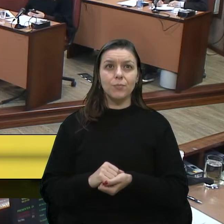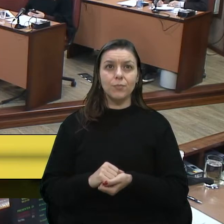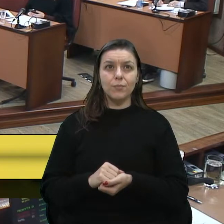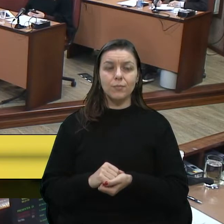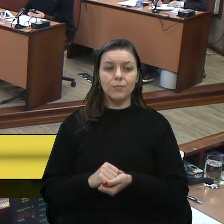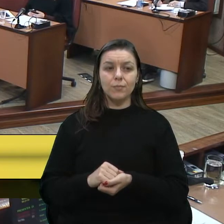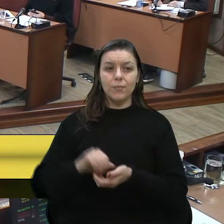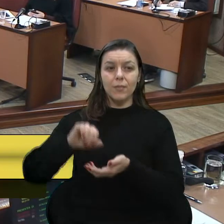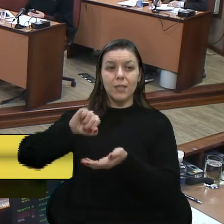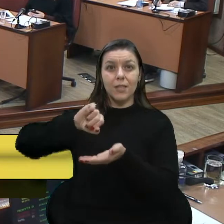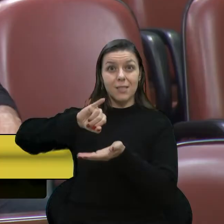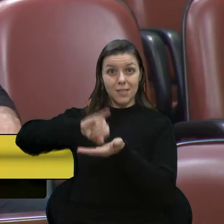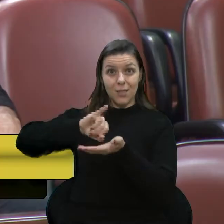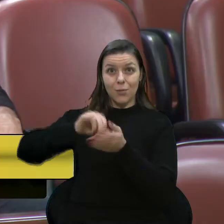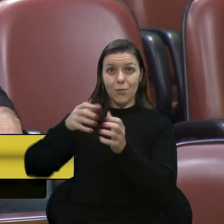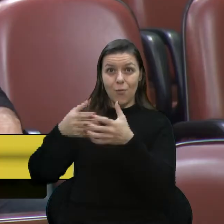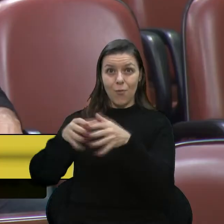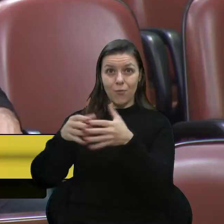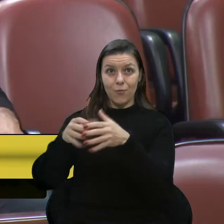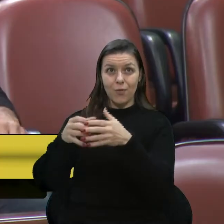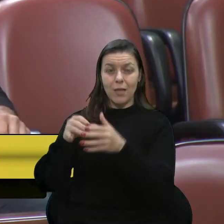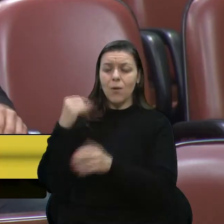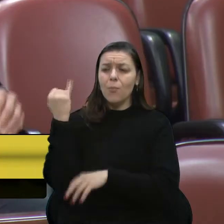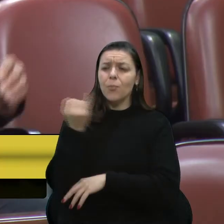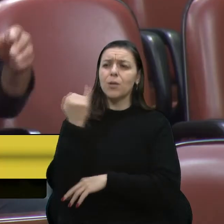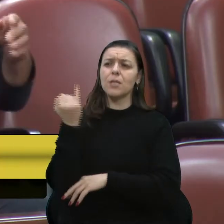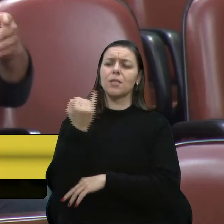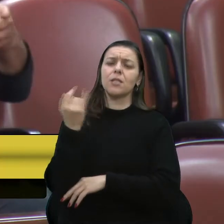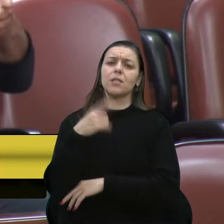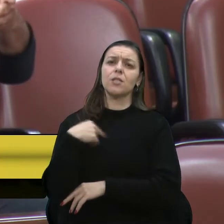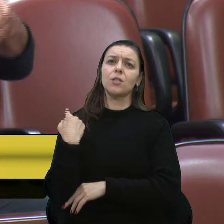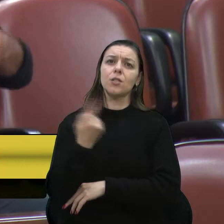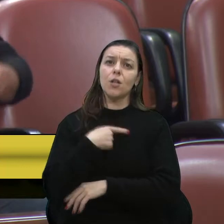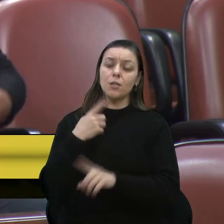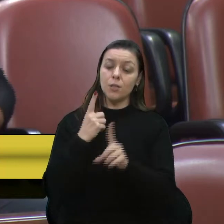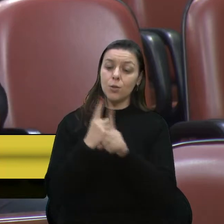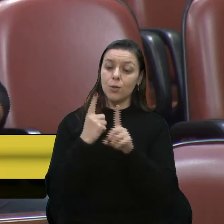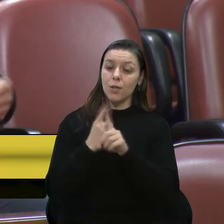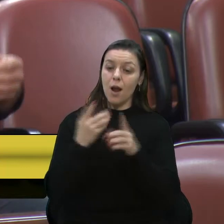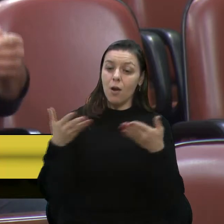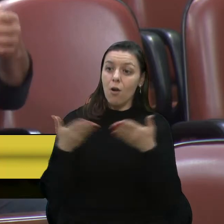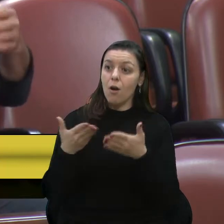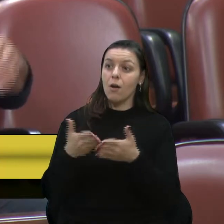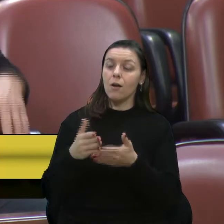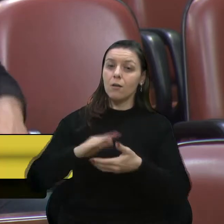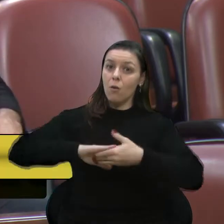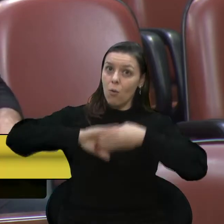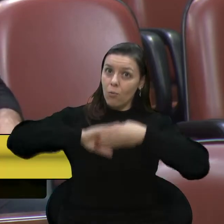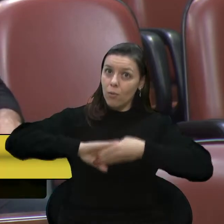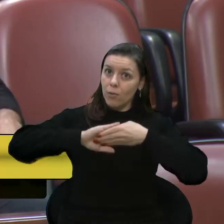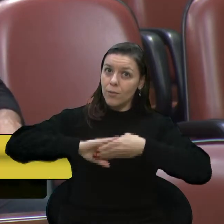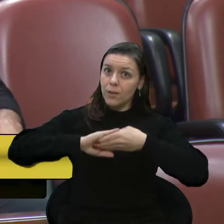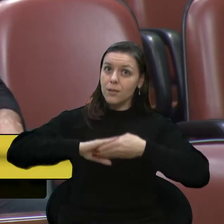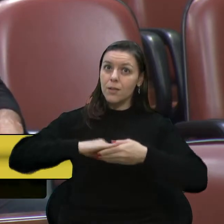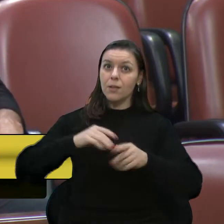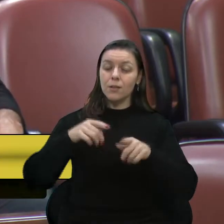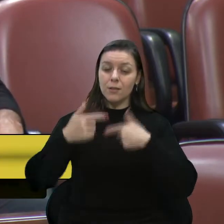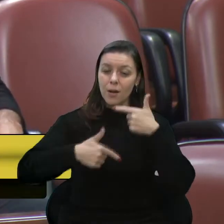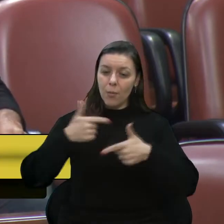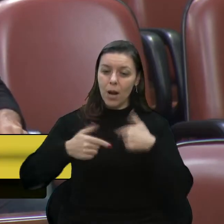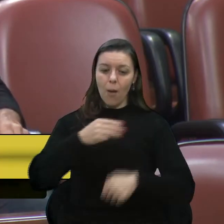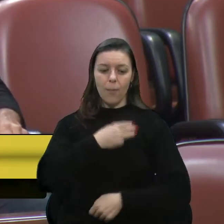de convivência das crianças, como é importante nós encontrar as crianças agora, eles cumprimentando, as pessoas trabalhando na Marco Polo, na